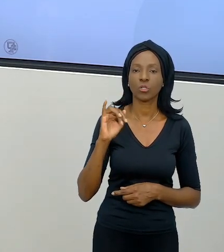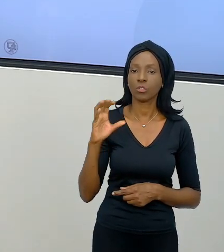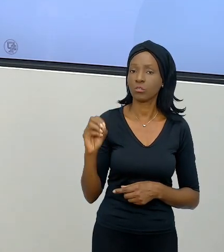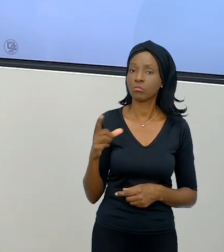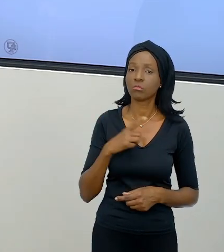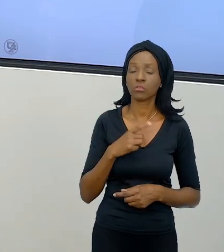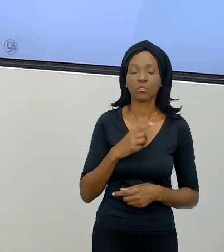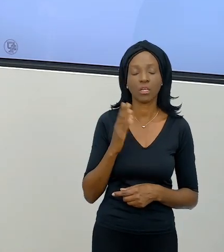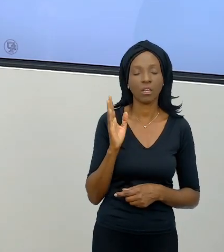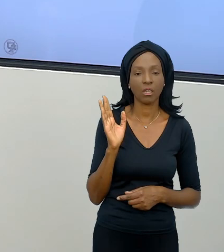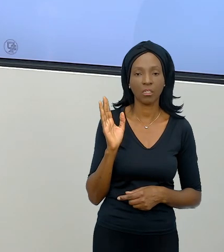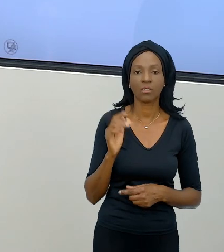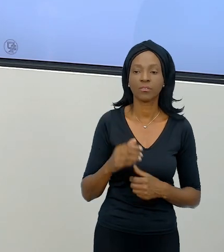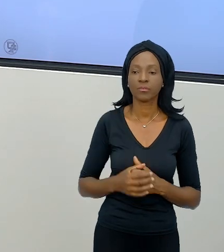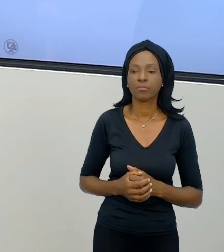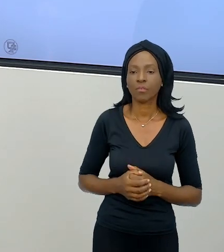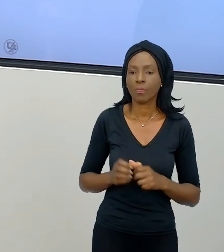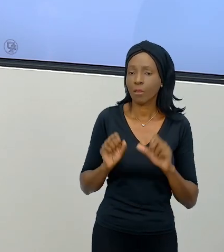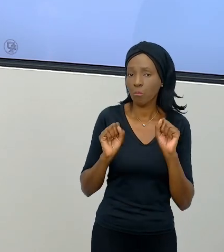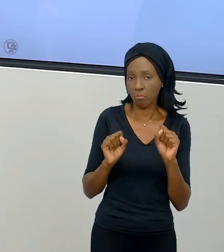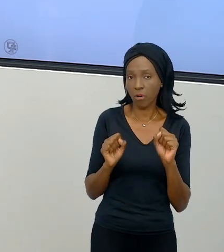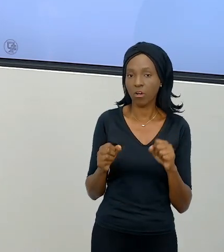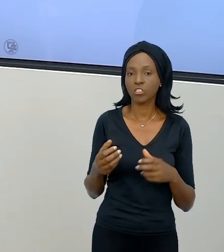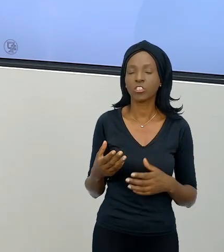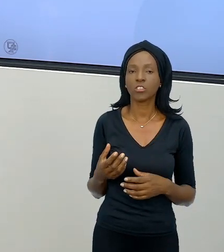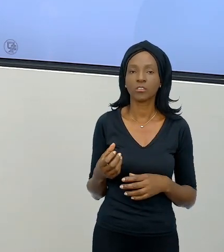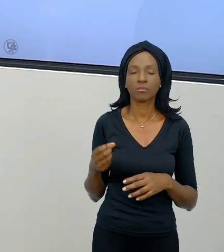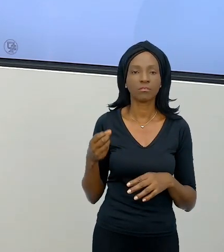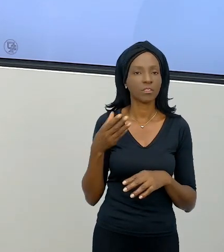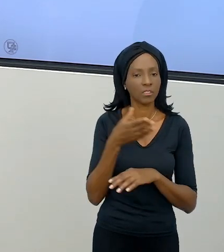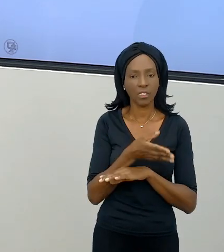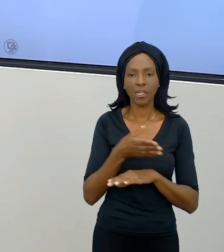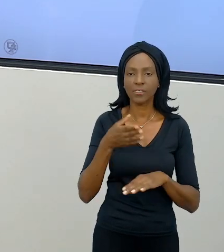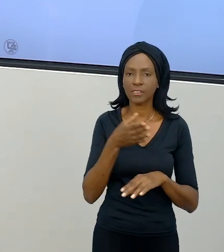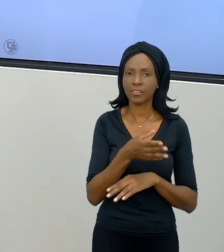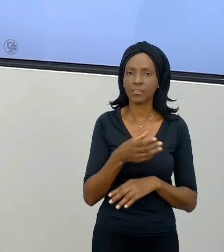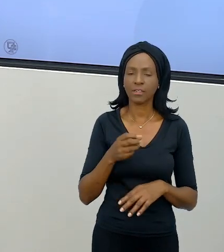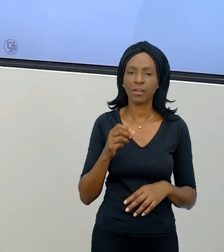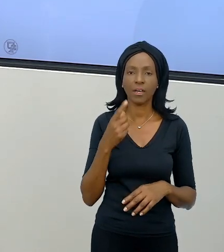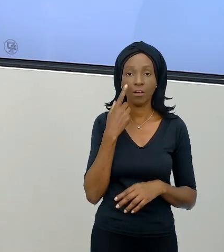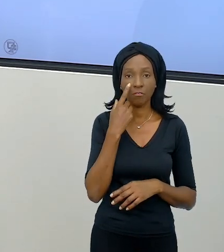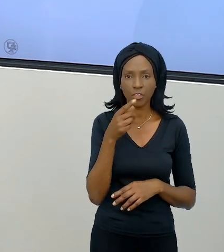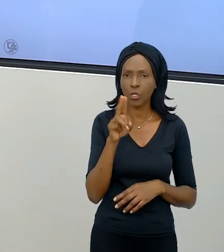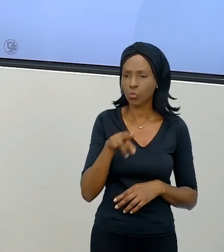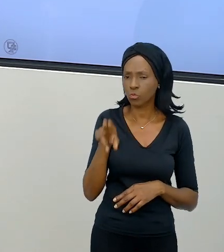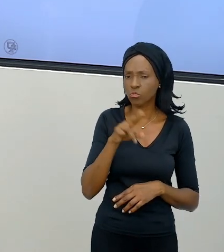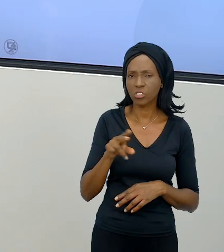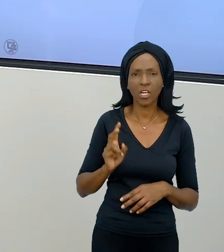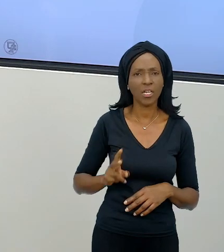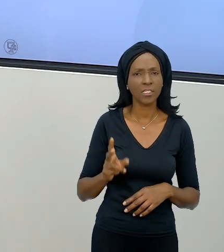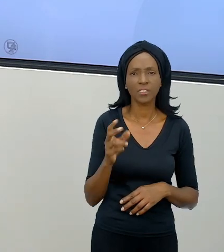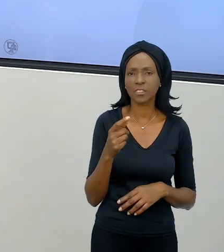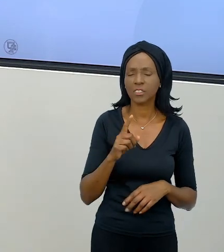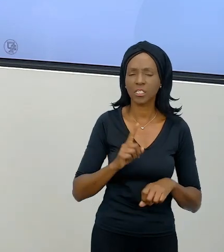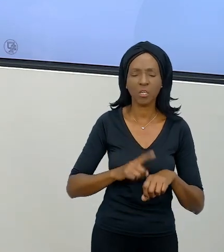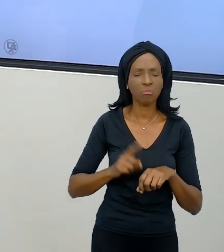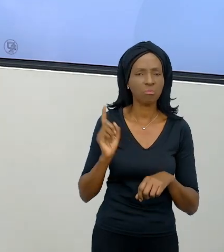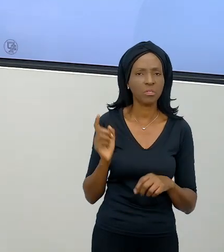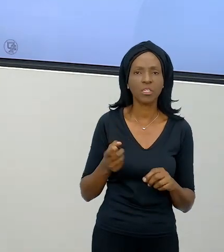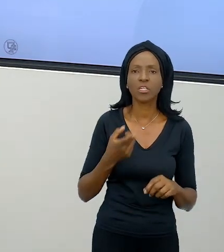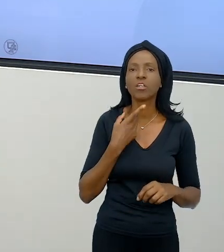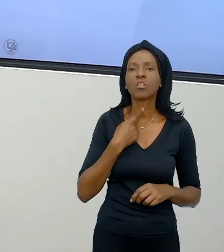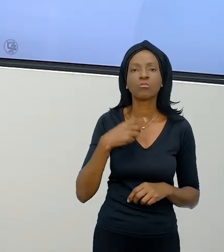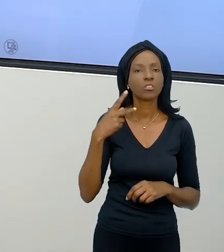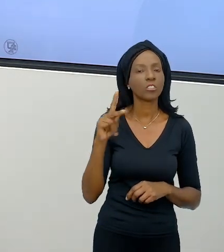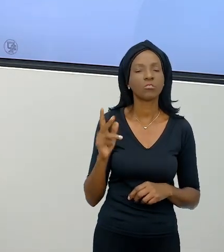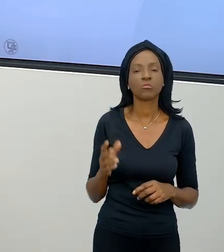disponibilizado lá, então vocês podem acessar também e utilizar sempre que acharem oportuno. Bem, chegamos